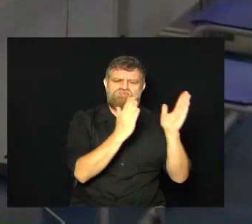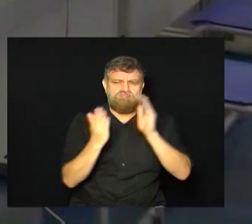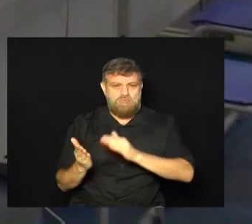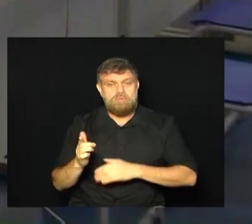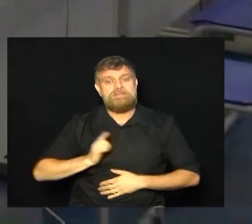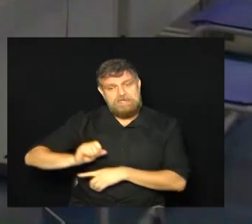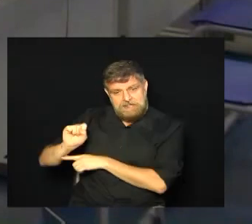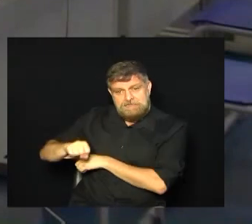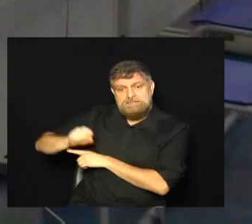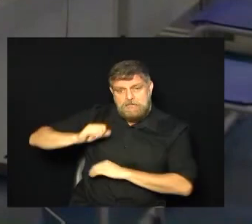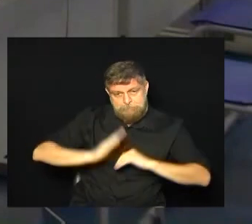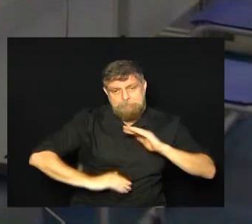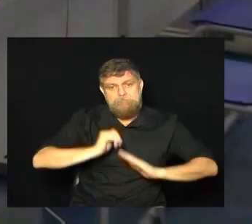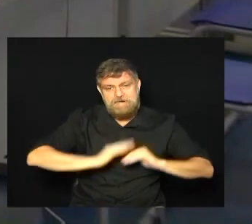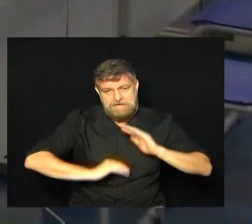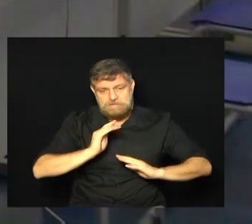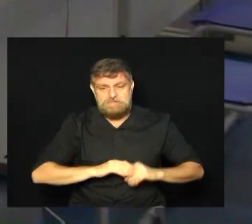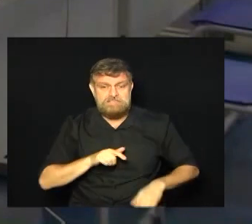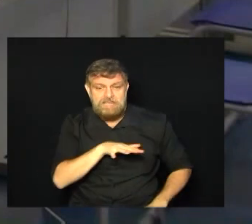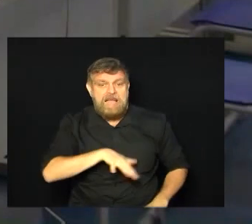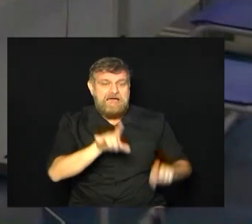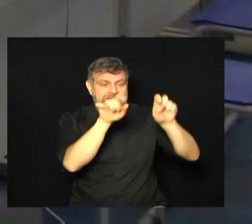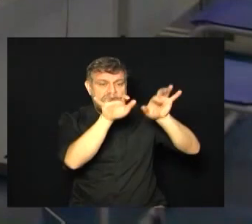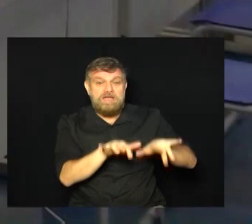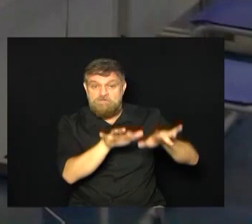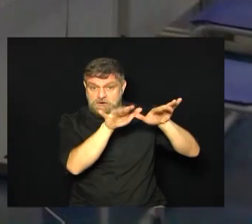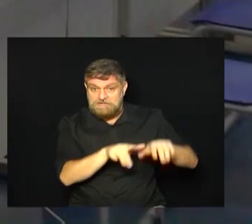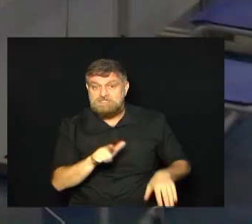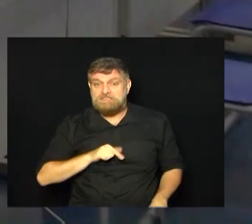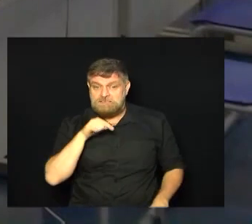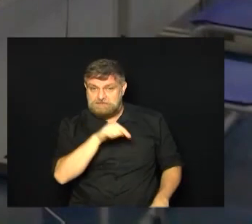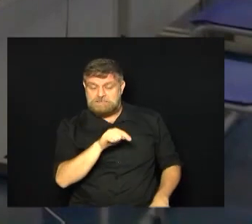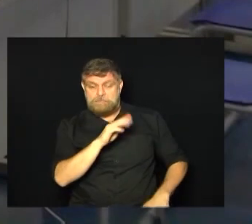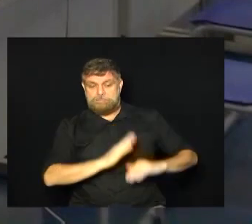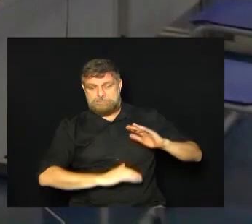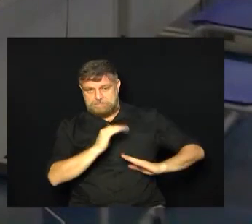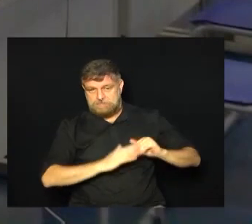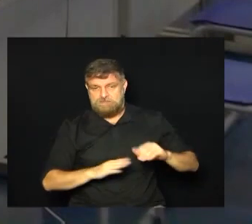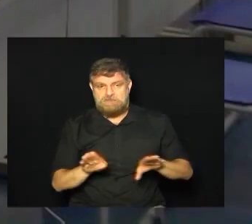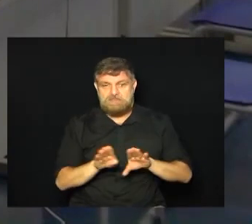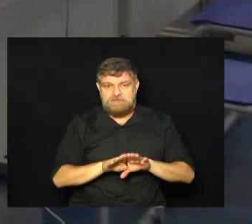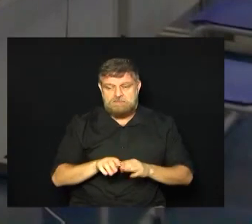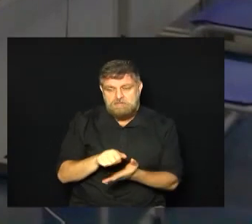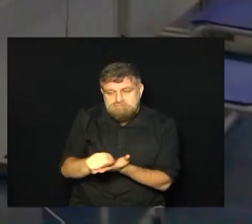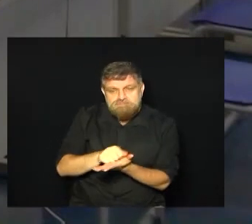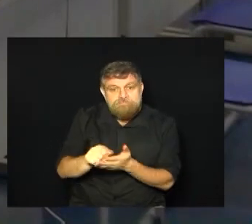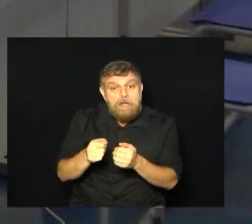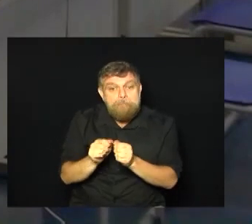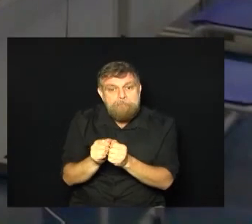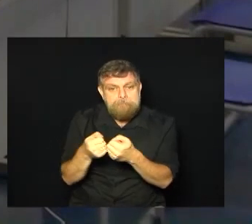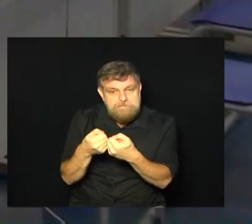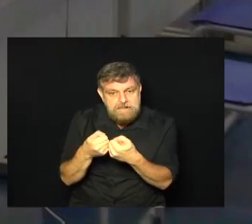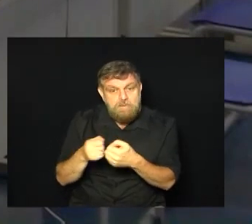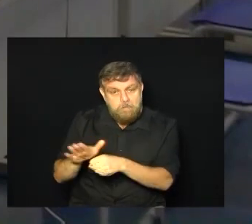têm sim aula prática. Os cursos da área de informática, por exemplo, tem aula prática. Curso de padeiro, que é o curso que a gente já encheu, tem